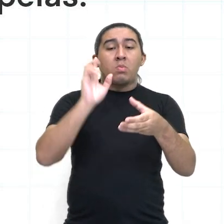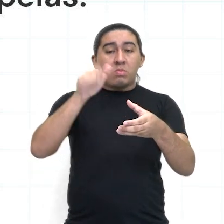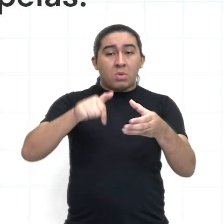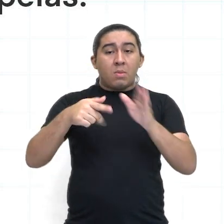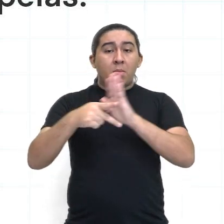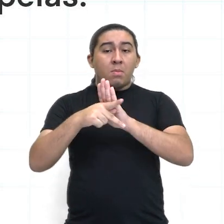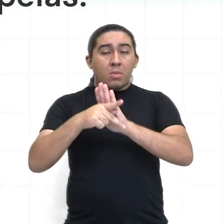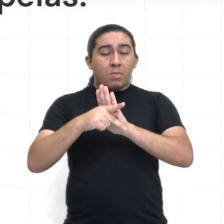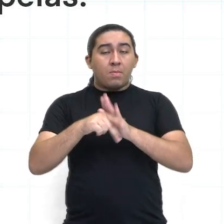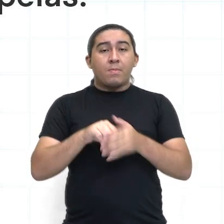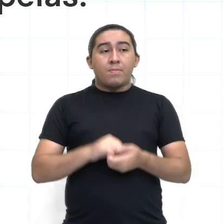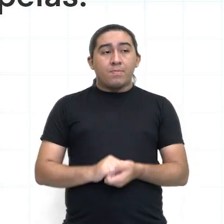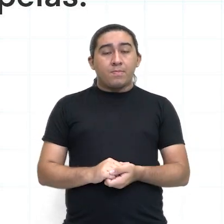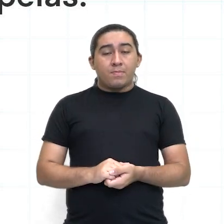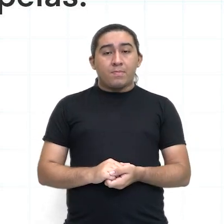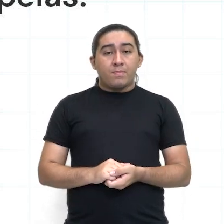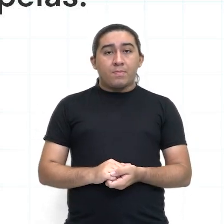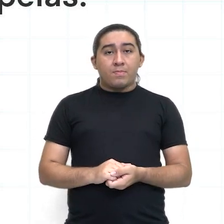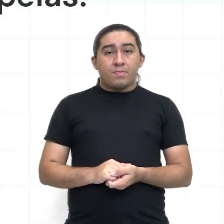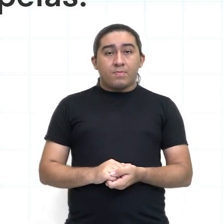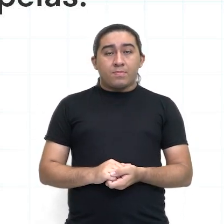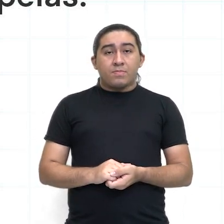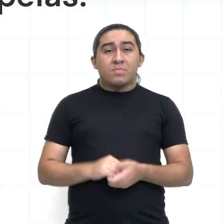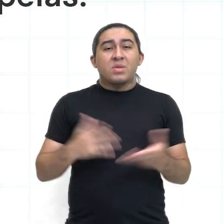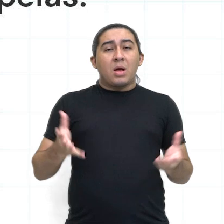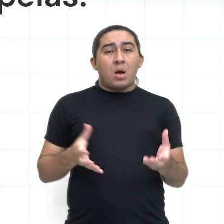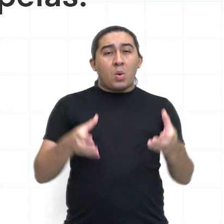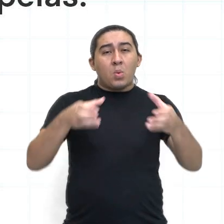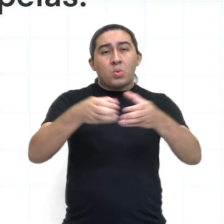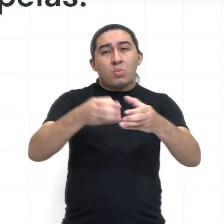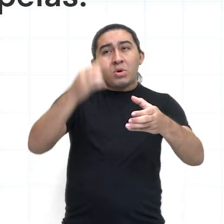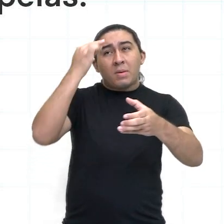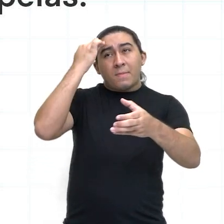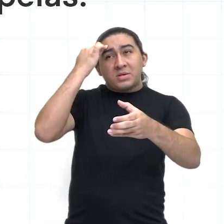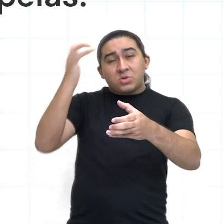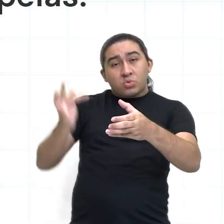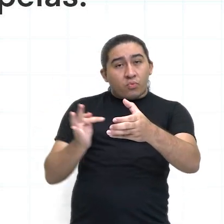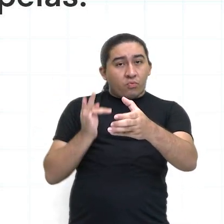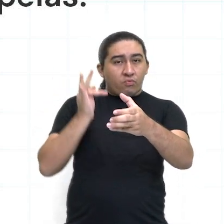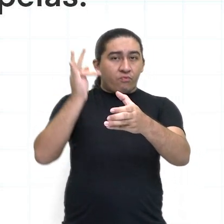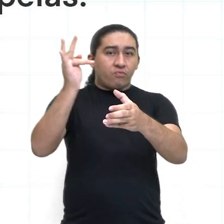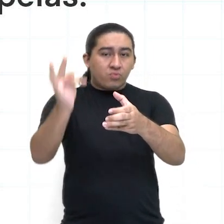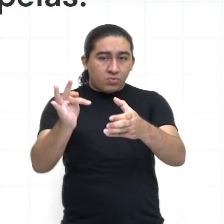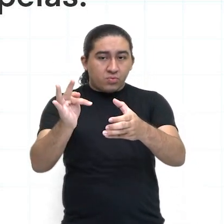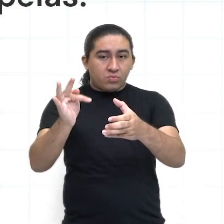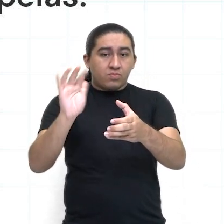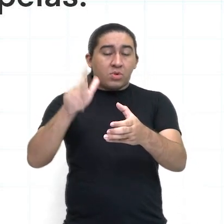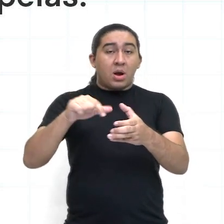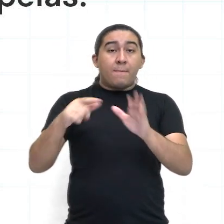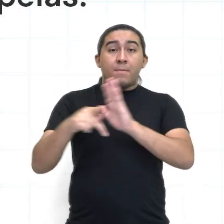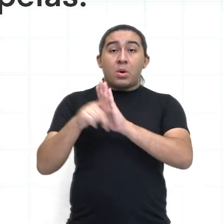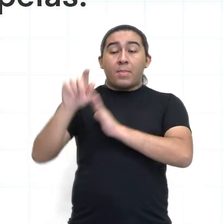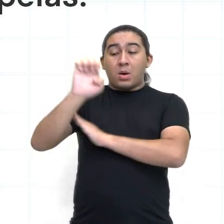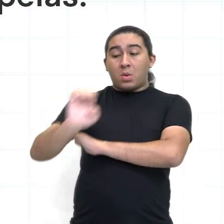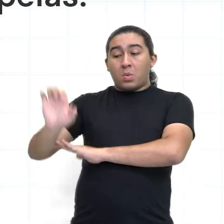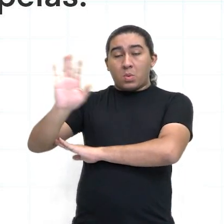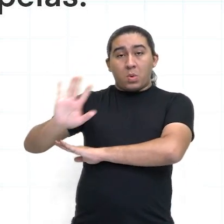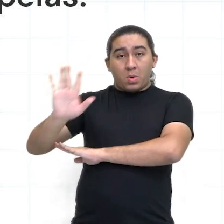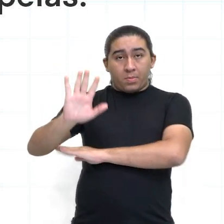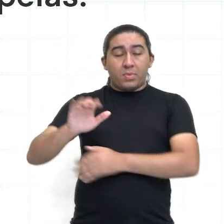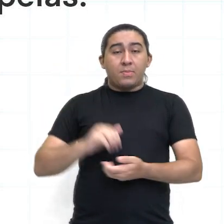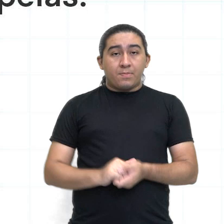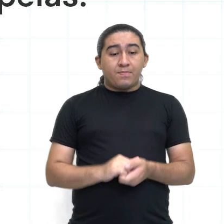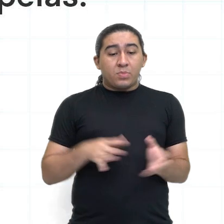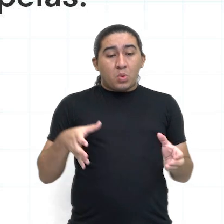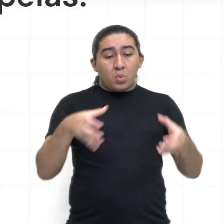é tudo que está muito à frente do tempo. Então, aconteceu, a primeira vanguarda artística